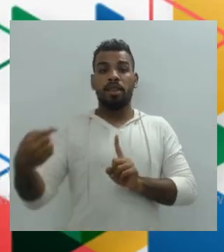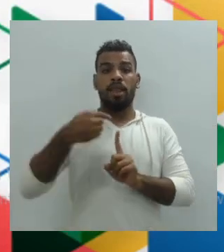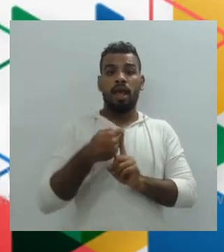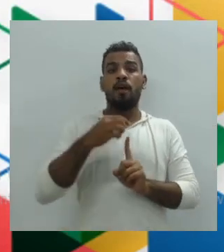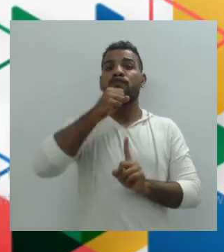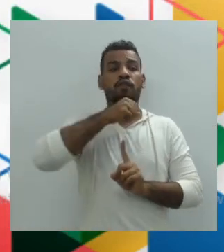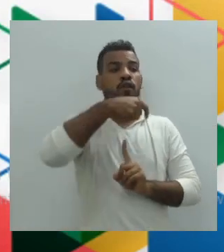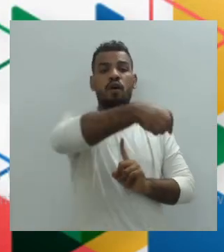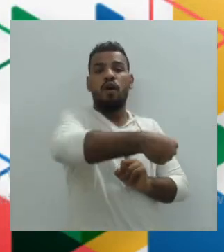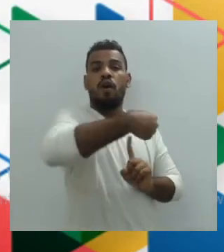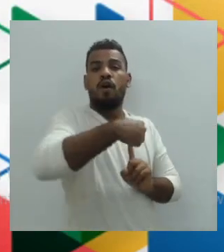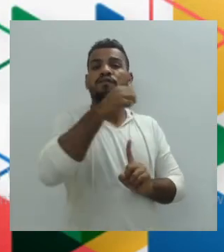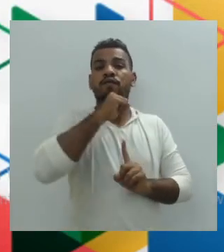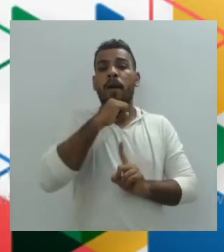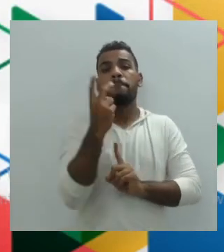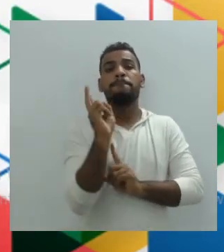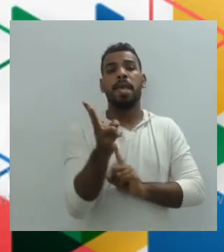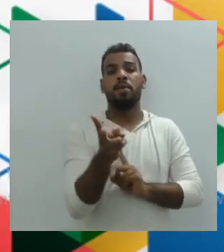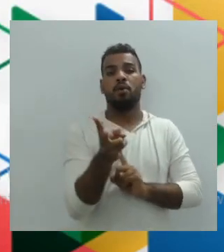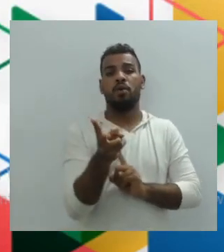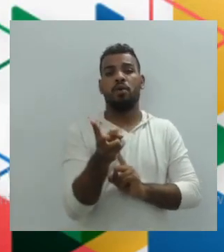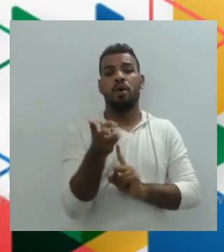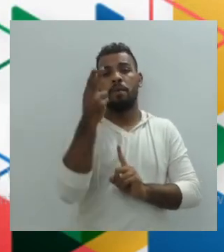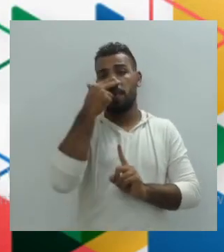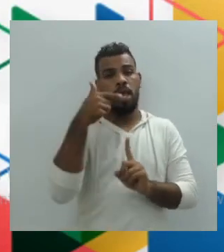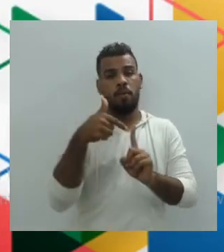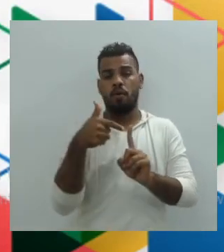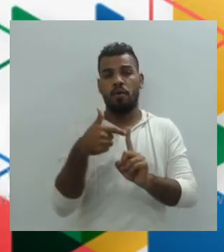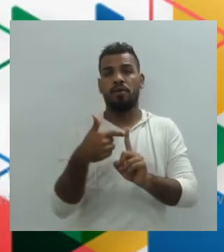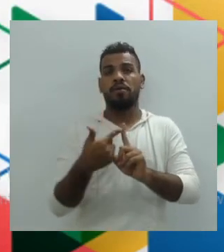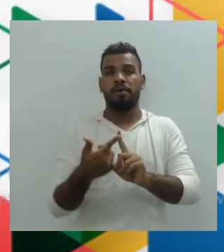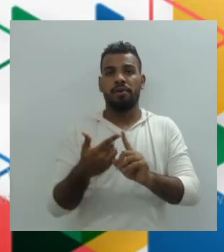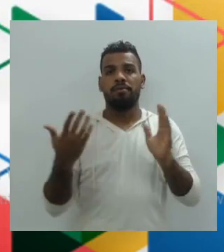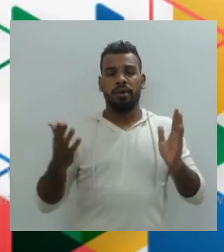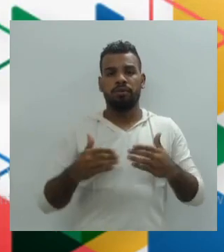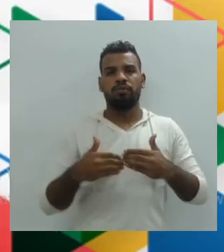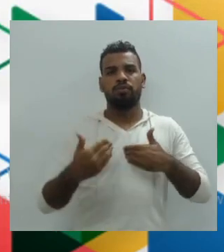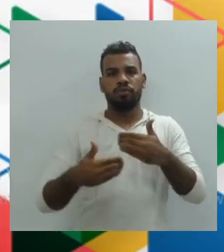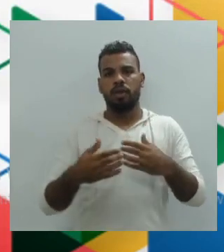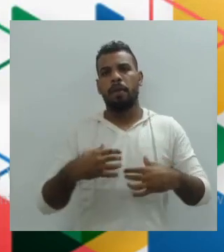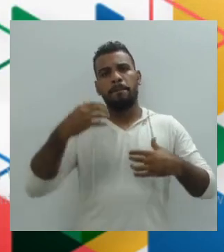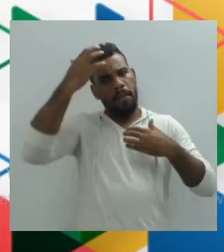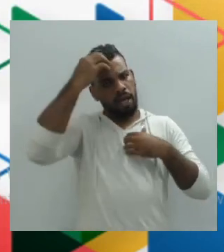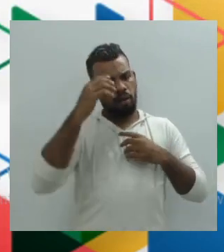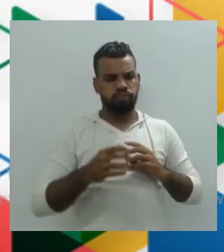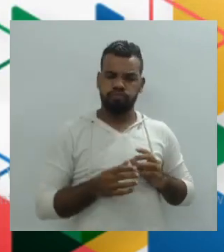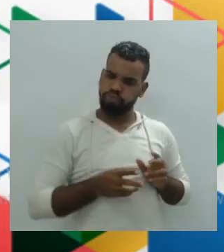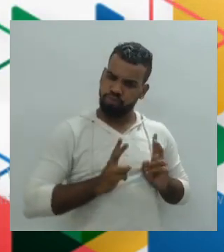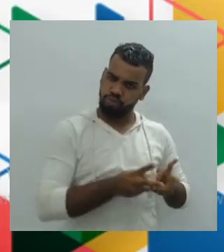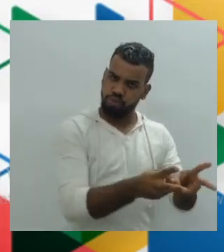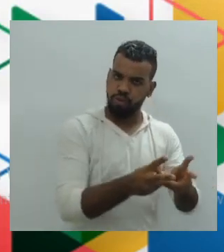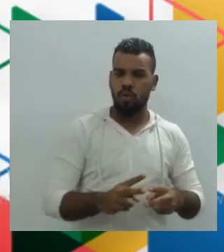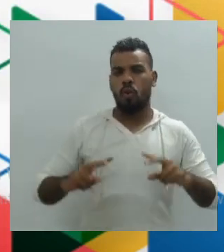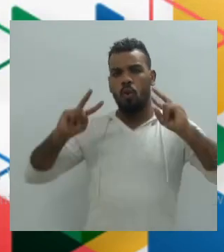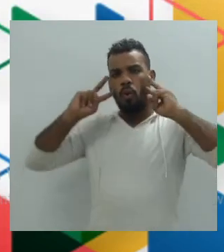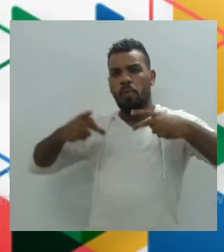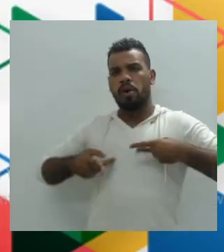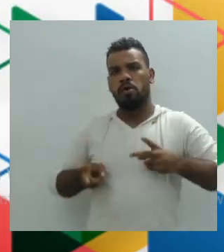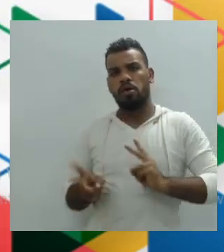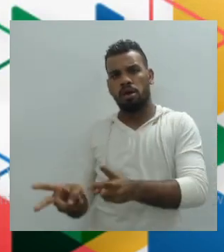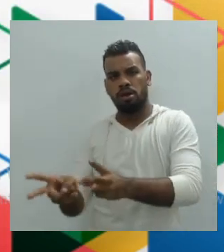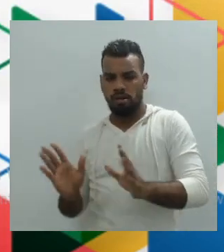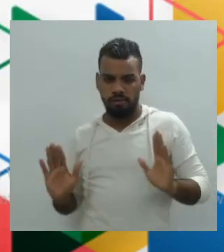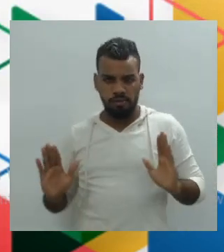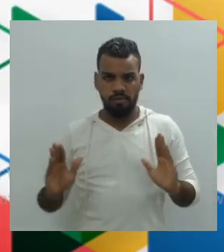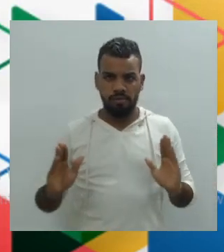comum. Mas ao longo do processo evolutivo, homem se tornou homem, macacos, primatas superiores se tornaram